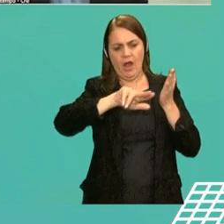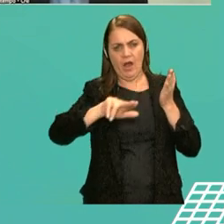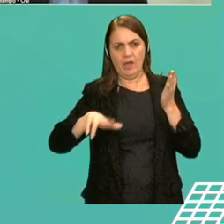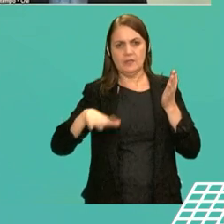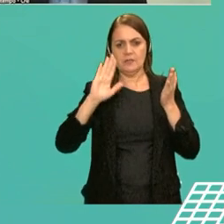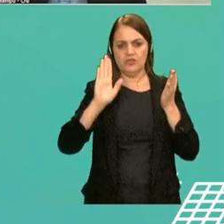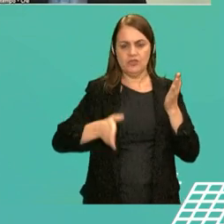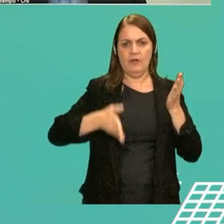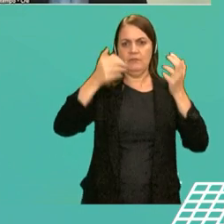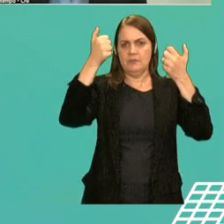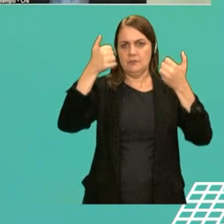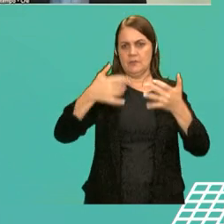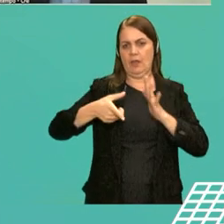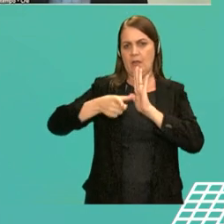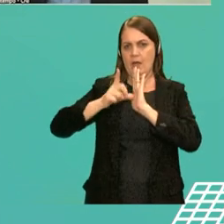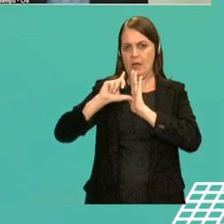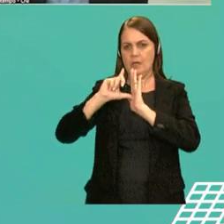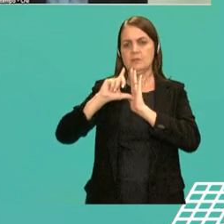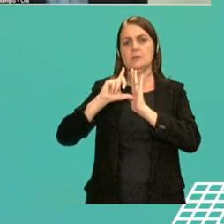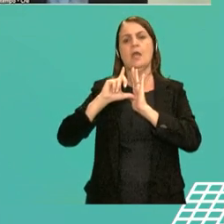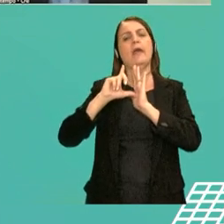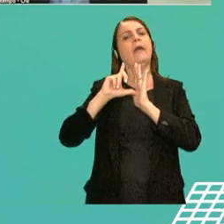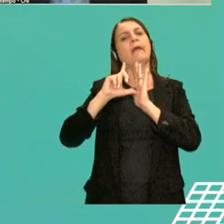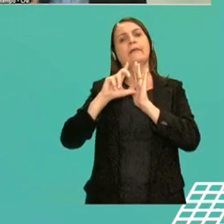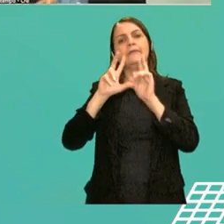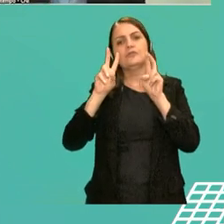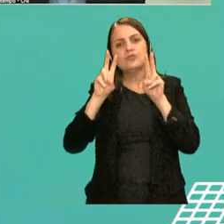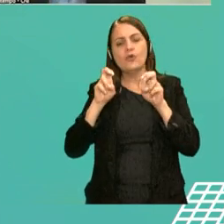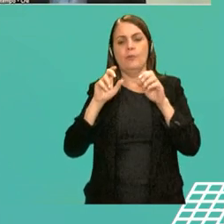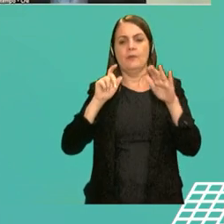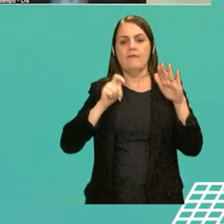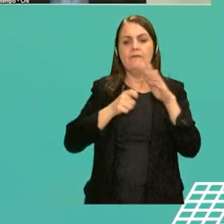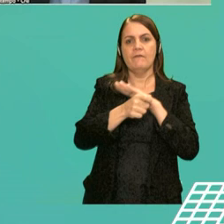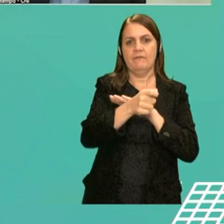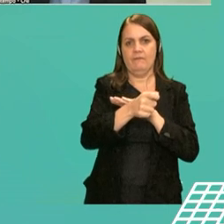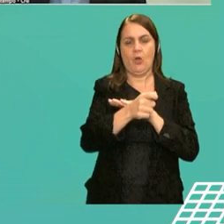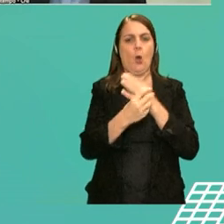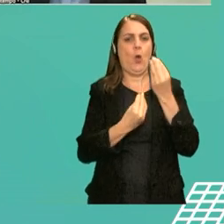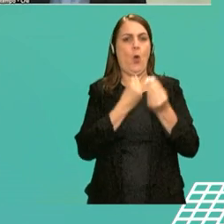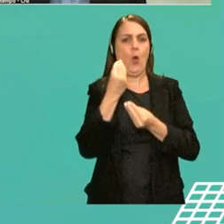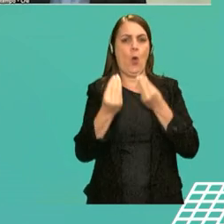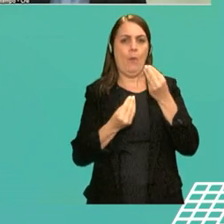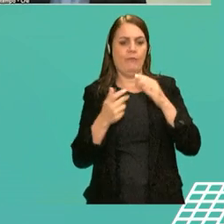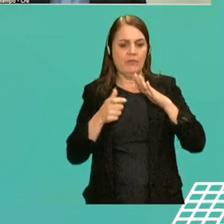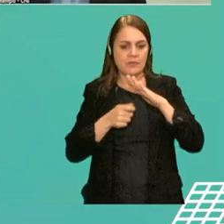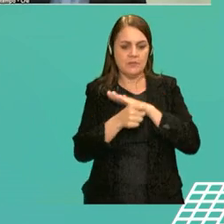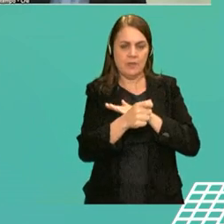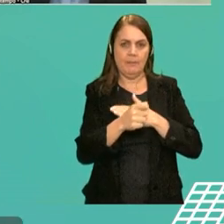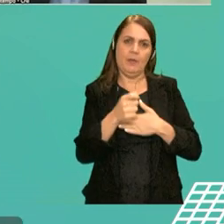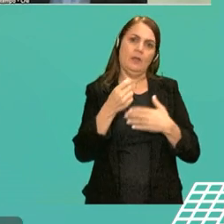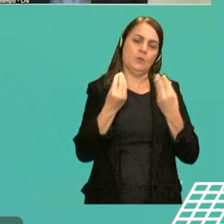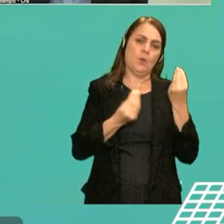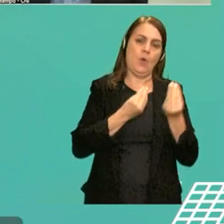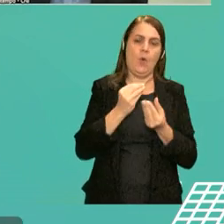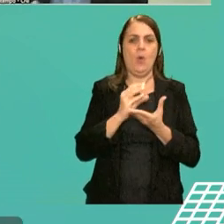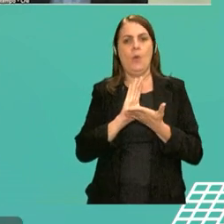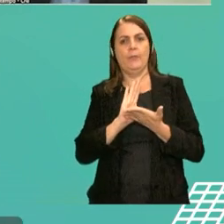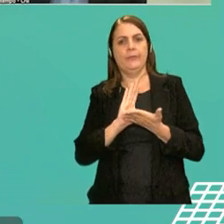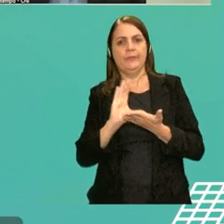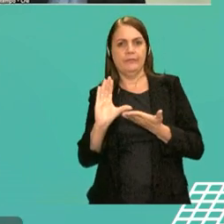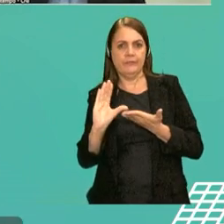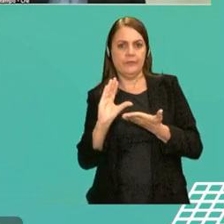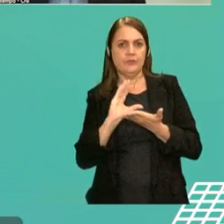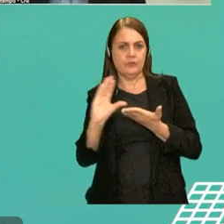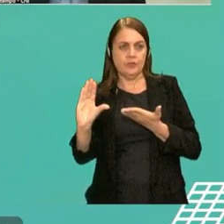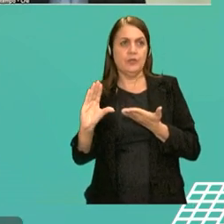do financiamento, como ter essa participação, esse estímulo, para se fazer essa transição e, principalmente, monitorar